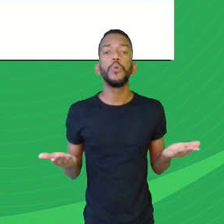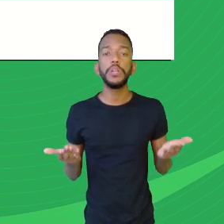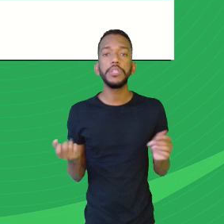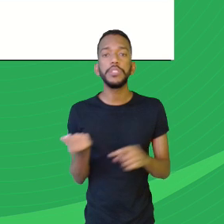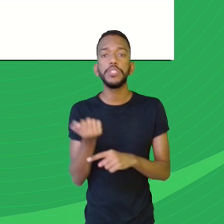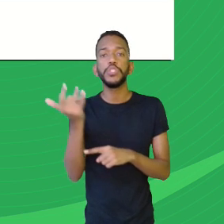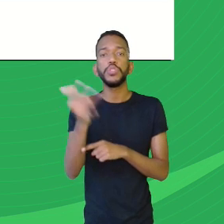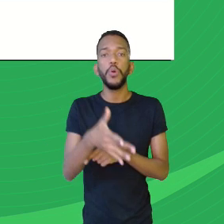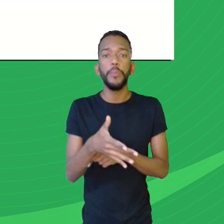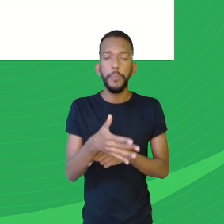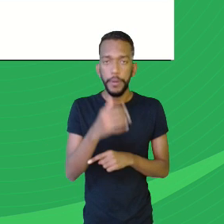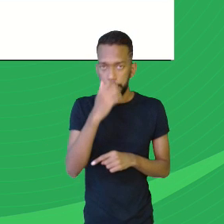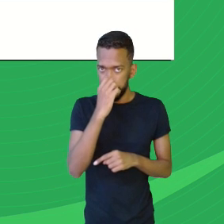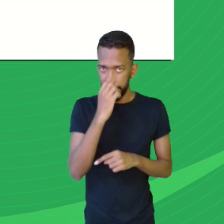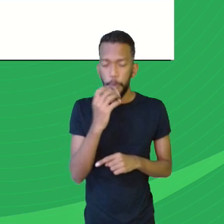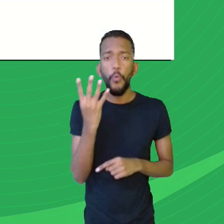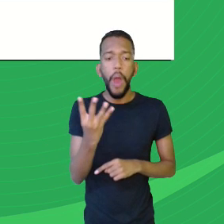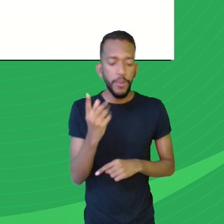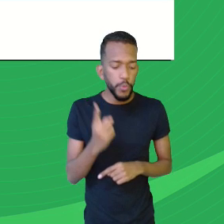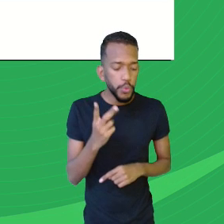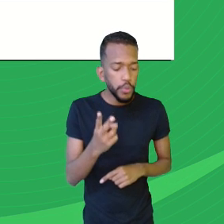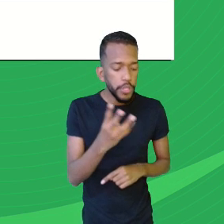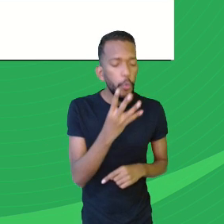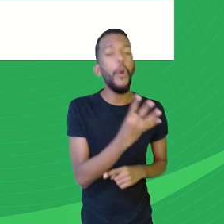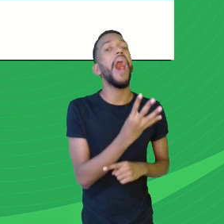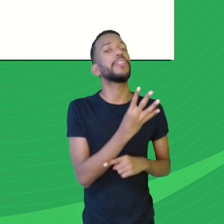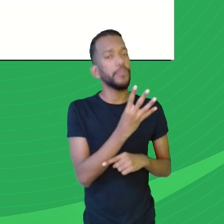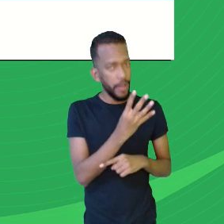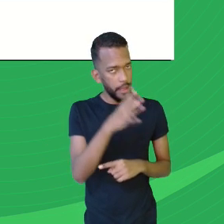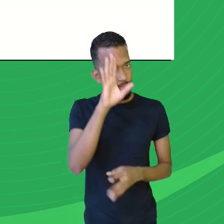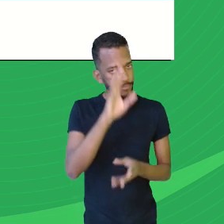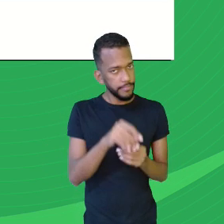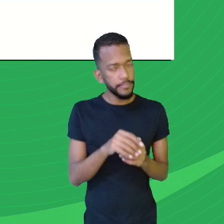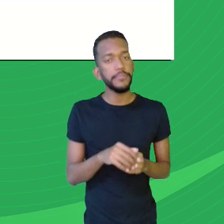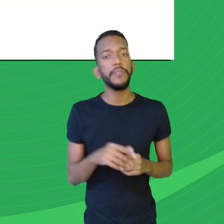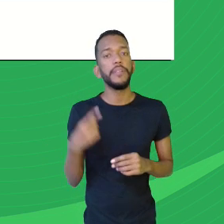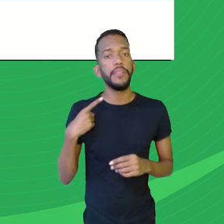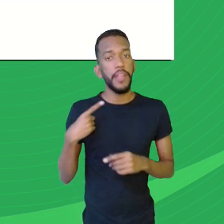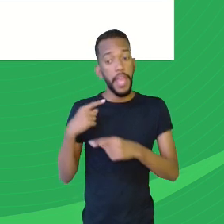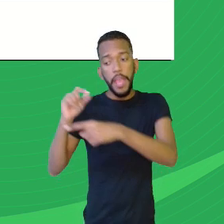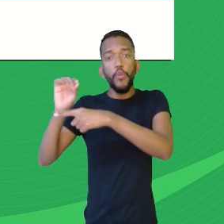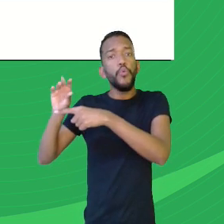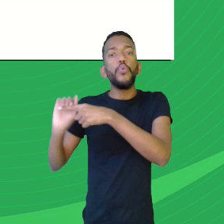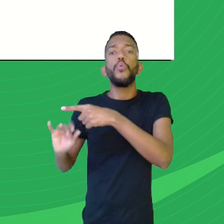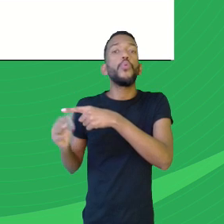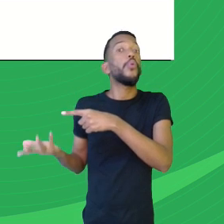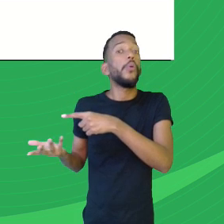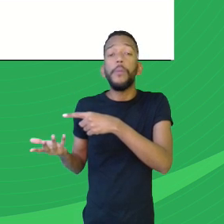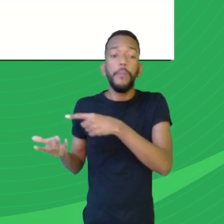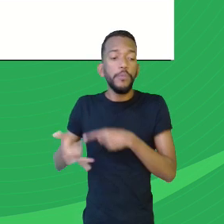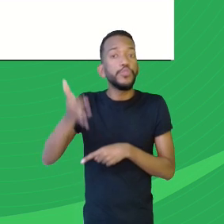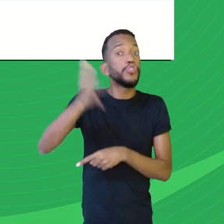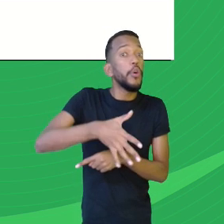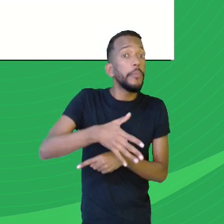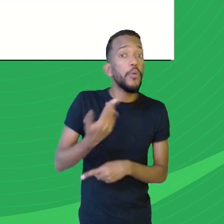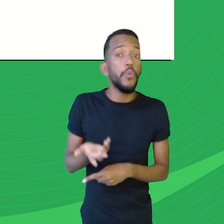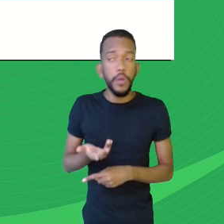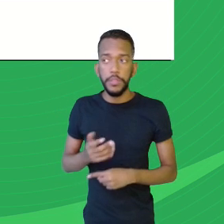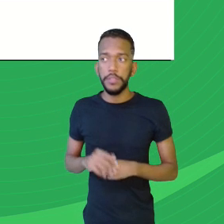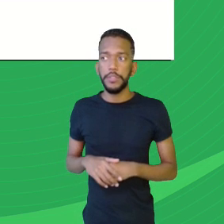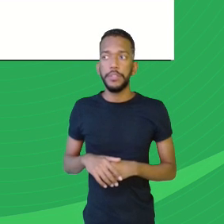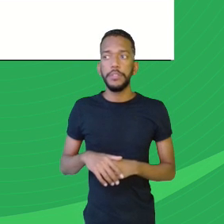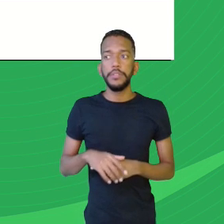Sobraram quantas? 4. Agora eu quero representar em forma de fração a que sobrou. Olha